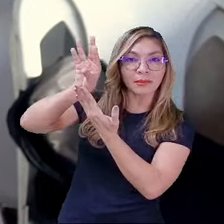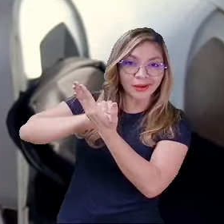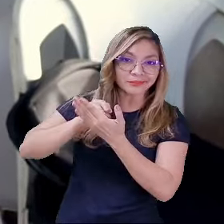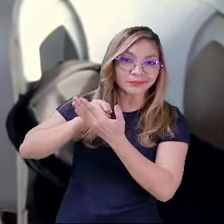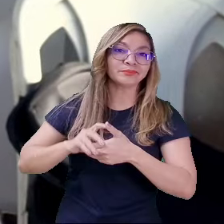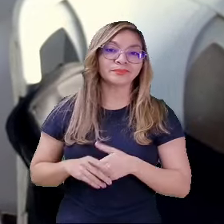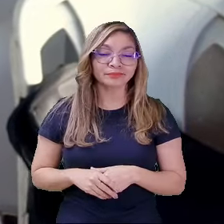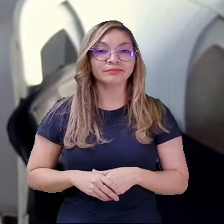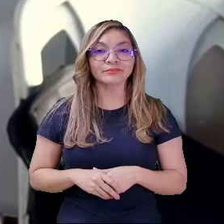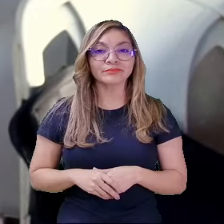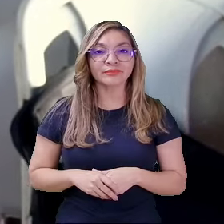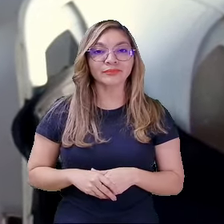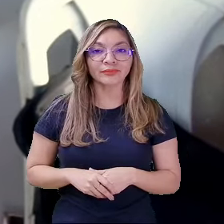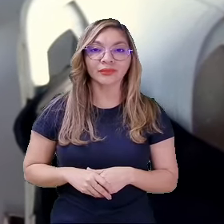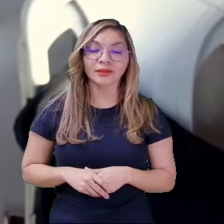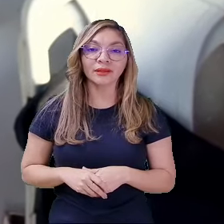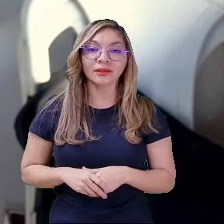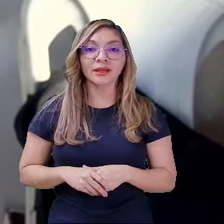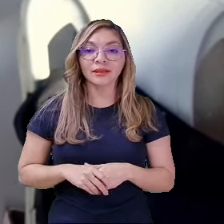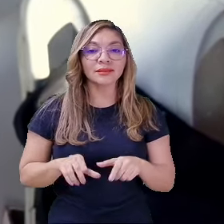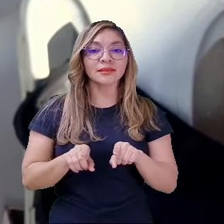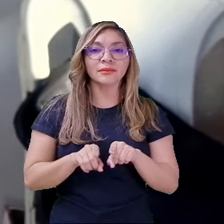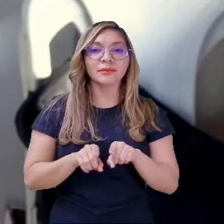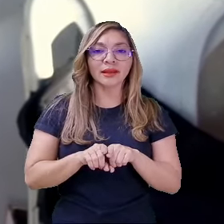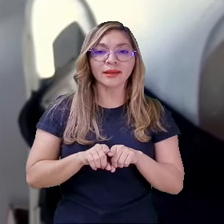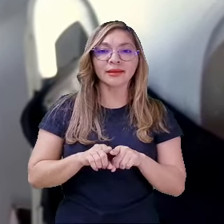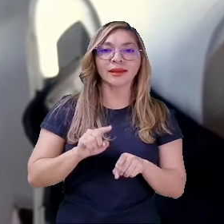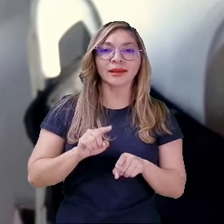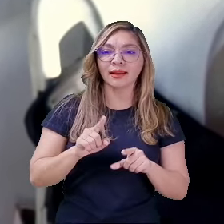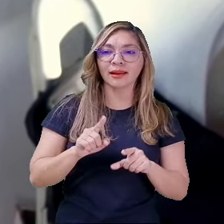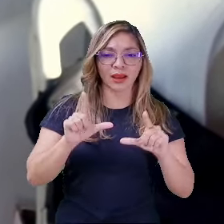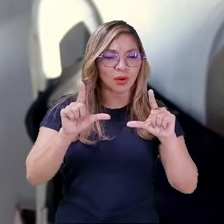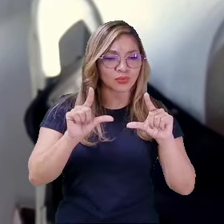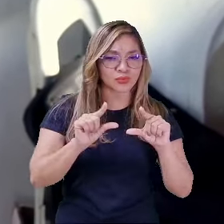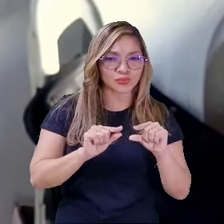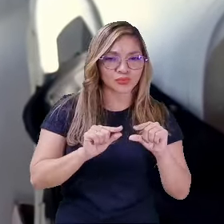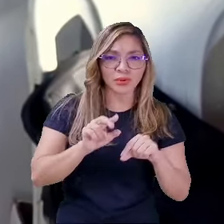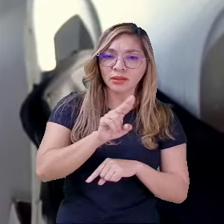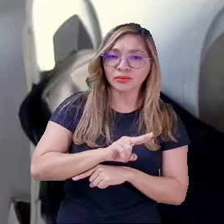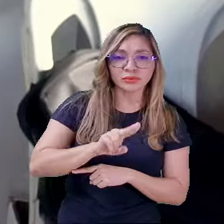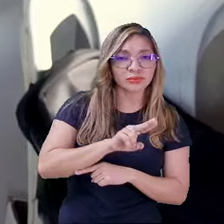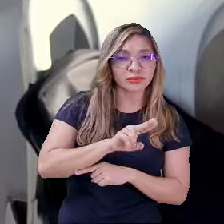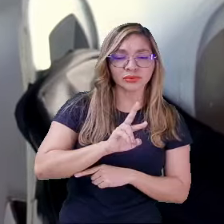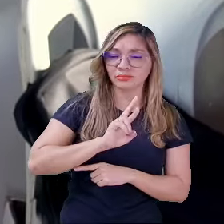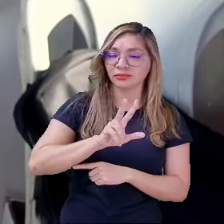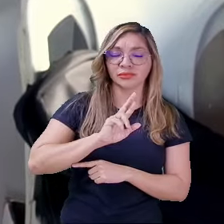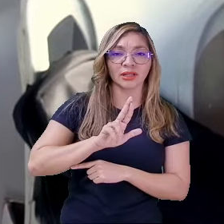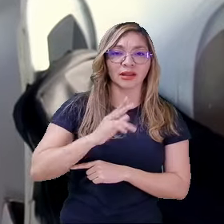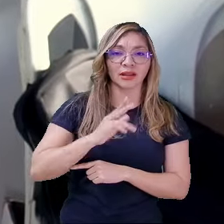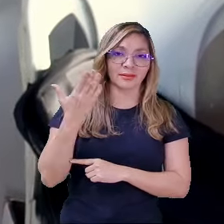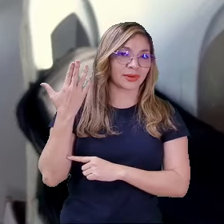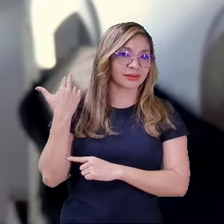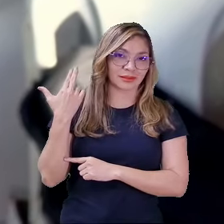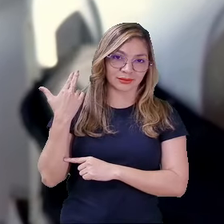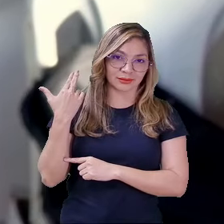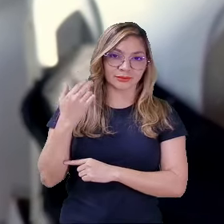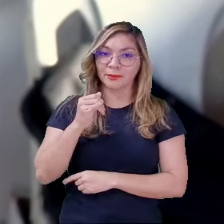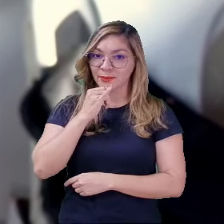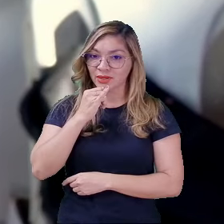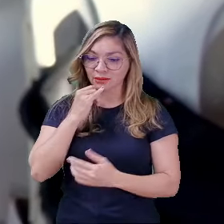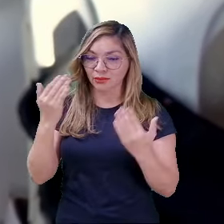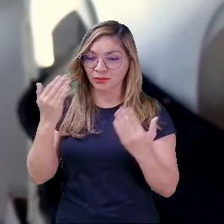né, o consumo dela não é tão reduzido quanto as que nós usávamos antes, né? Para se ter só um efeito de